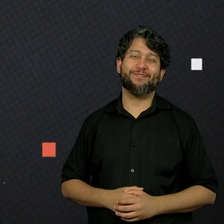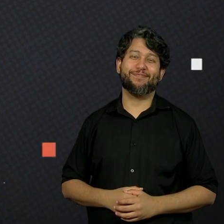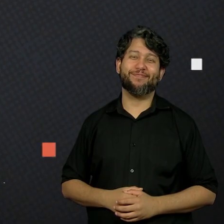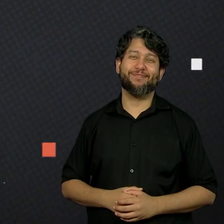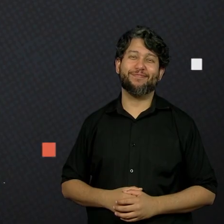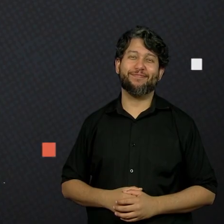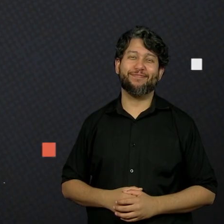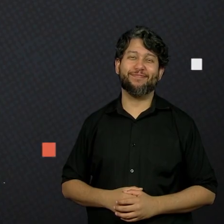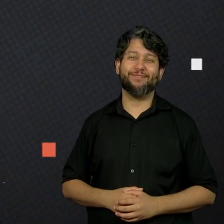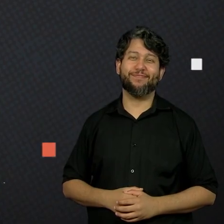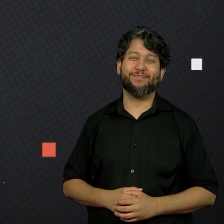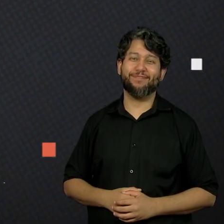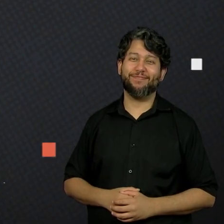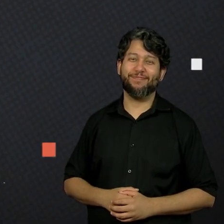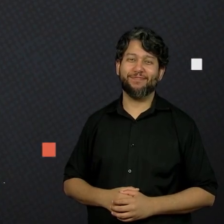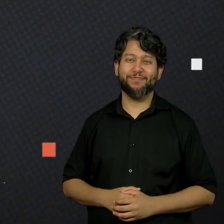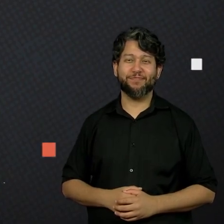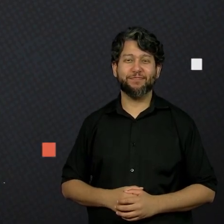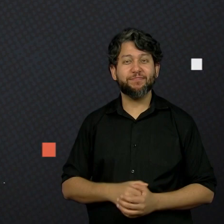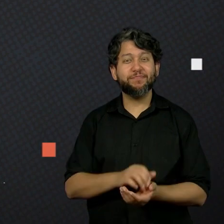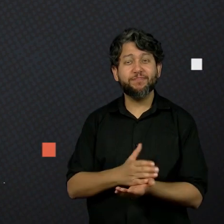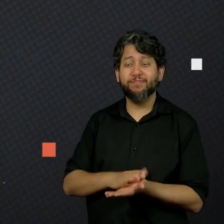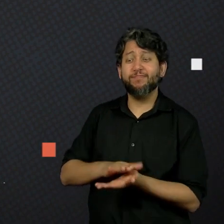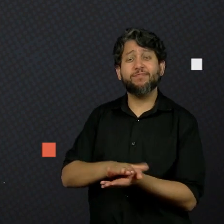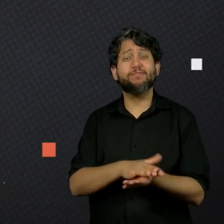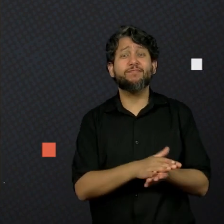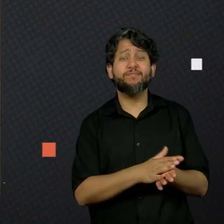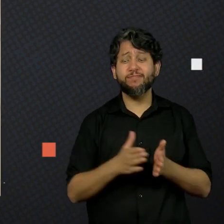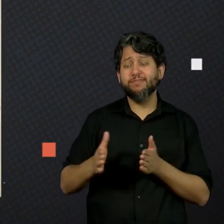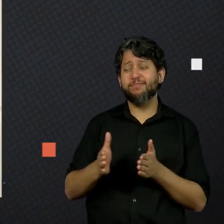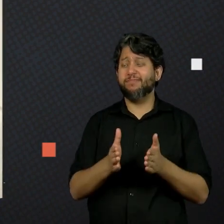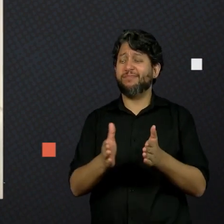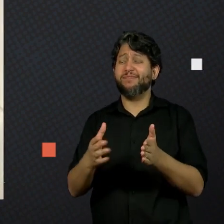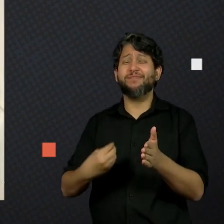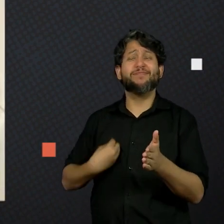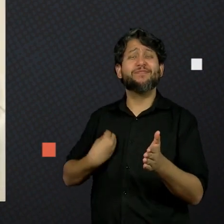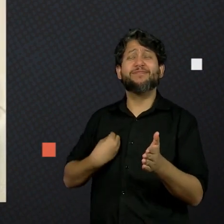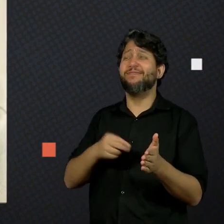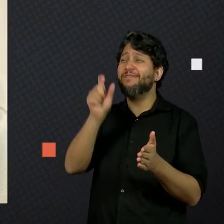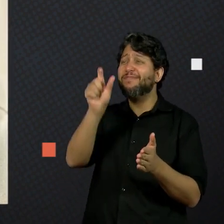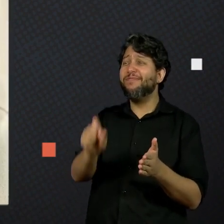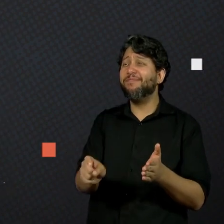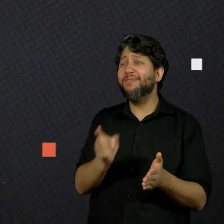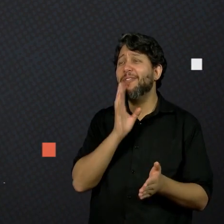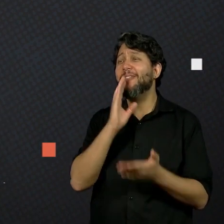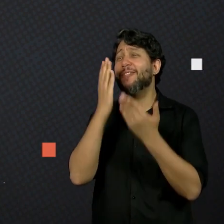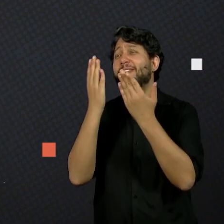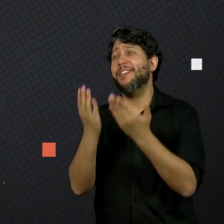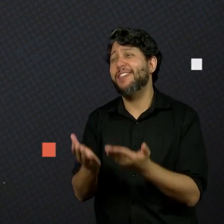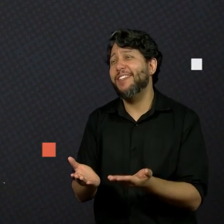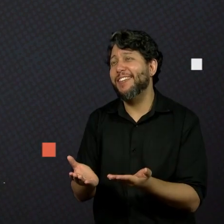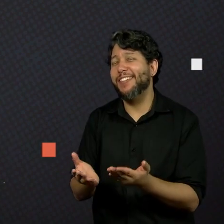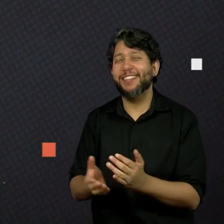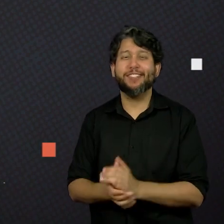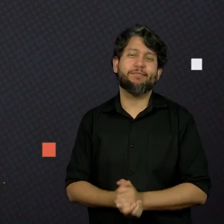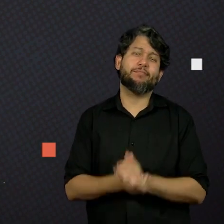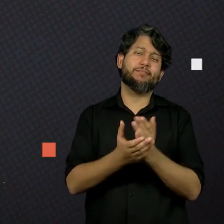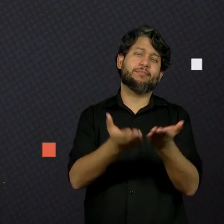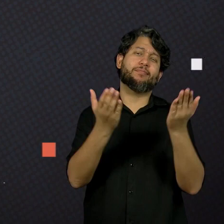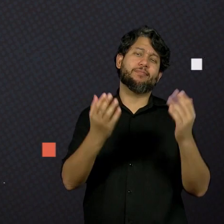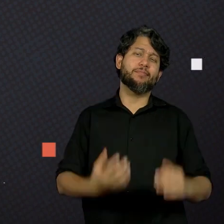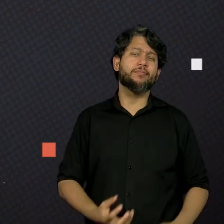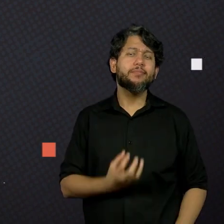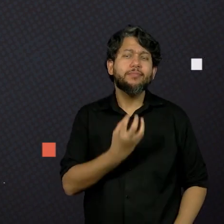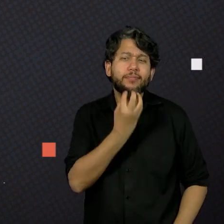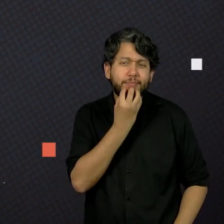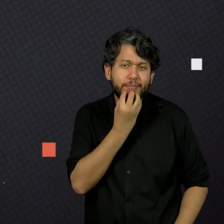estrada dessa vida, eu te conheci, ó flor. Então, Moisés da Rocha,